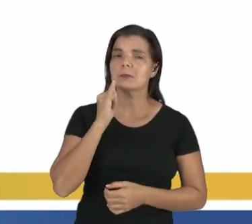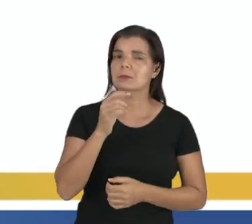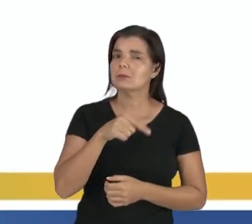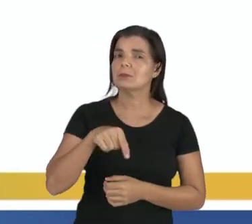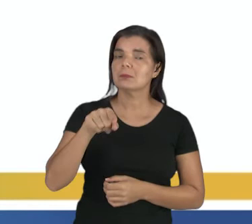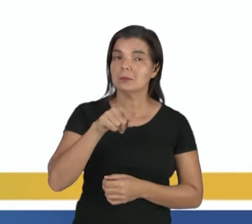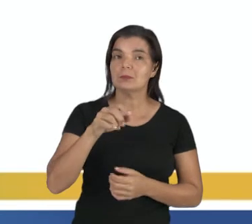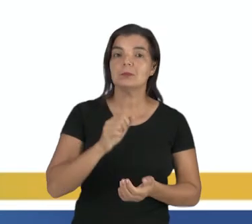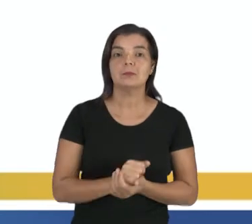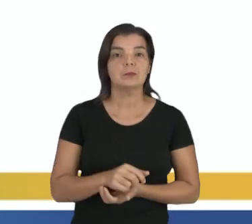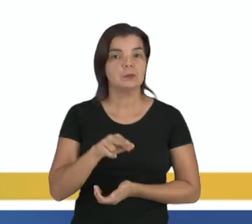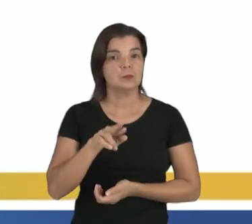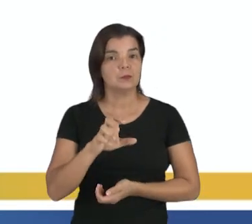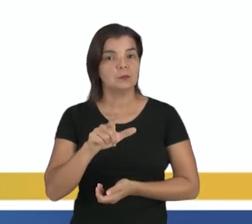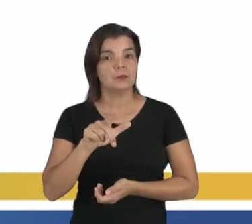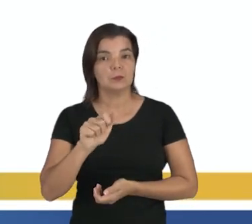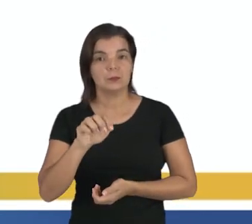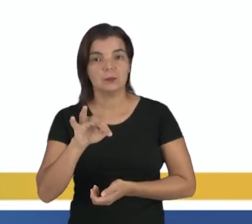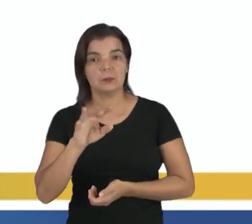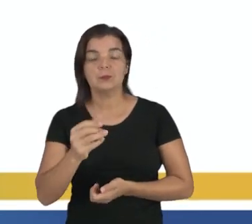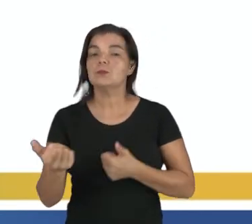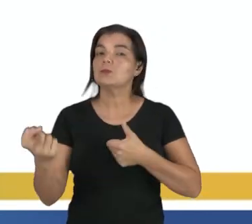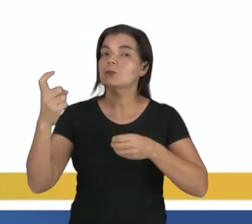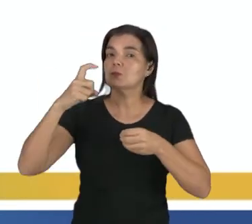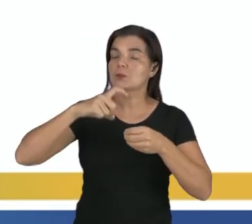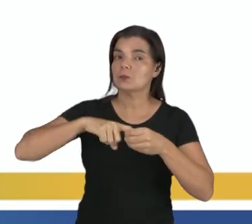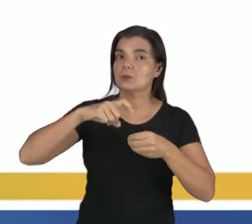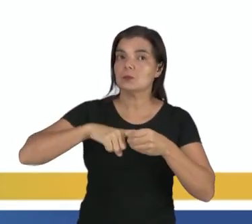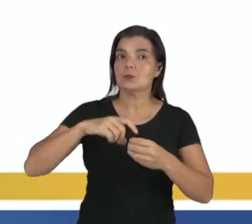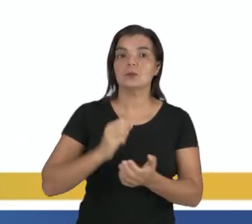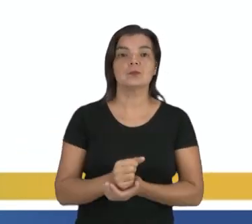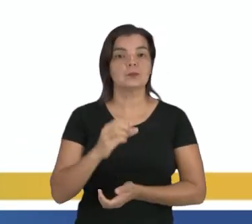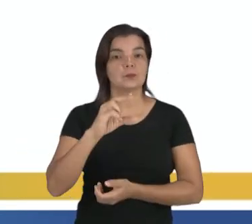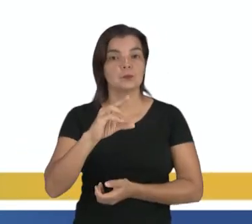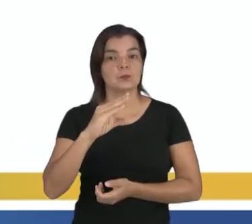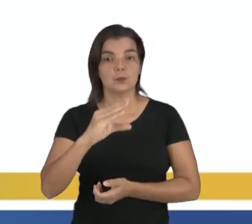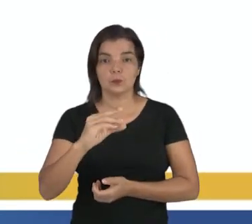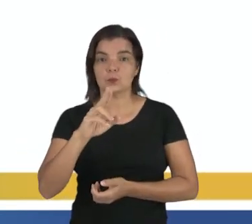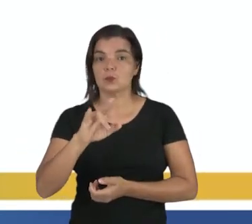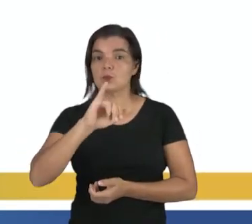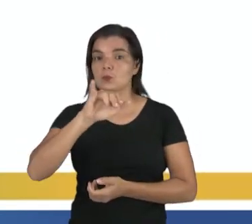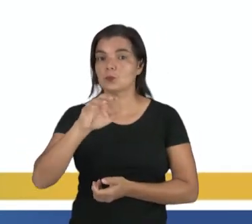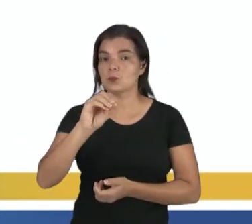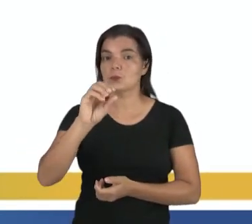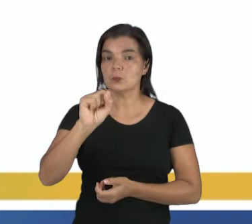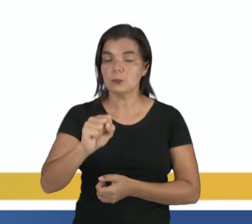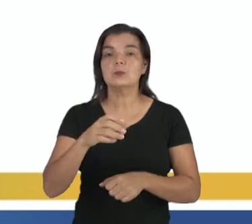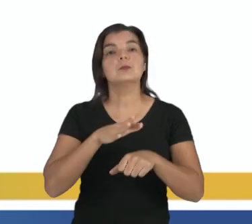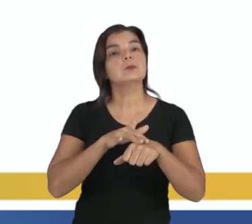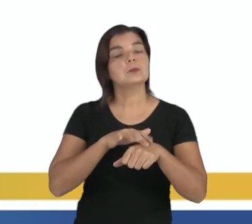vocês? Que o pronome relativo ele retoma. Então, cujos está retomando doença para